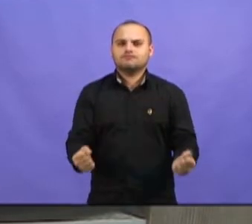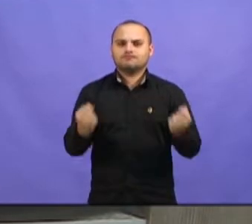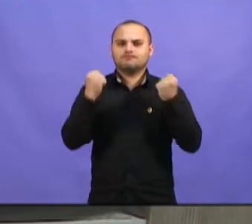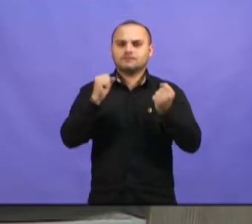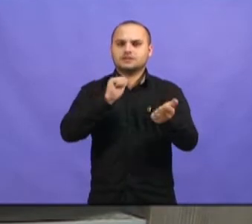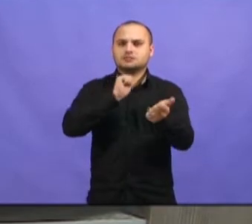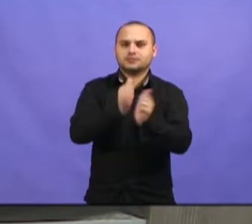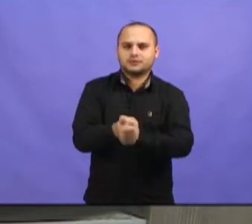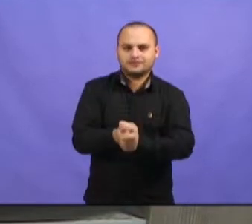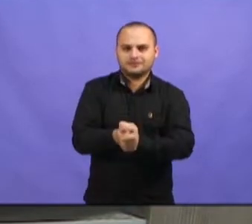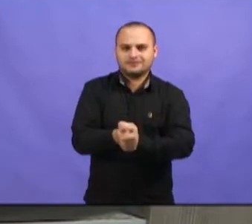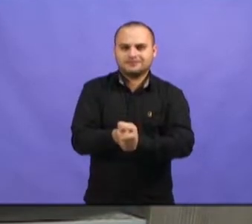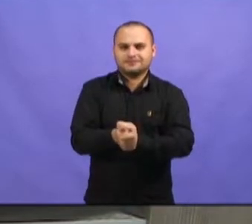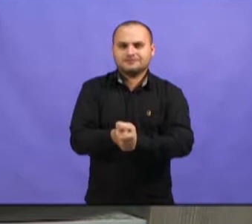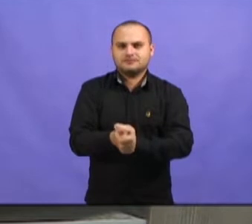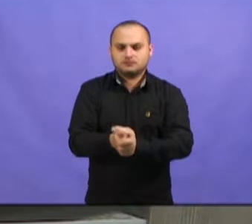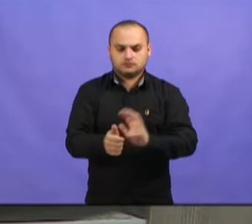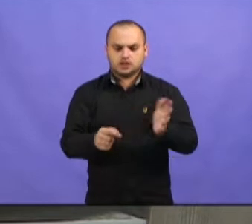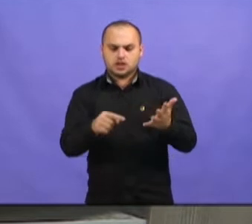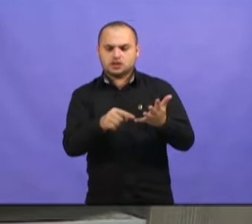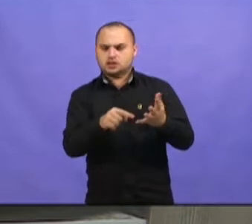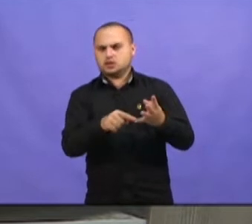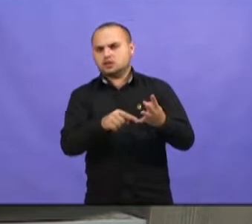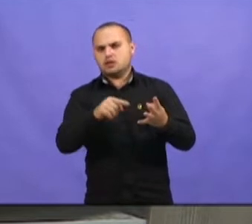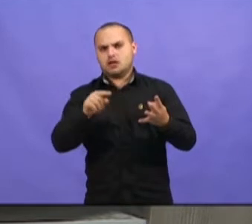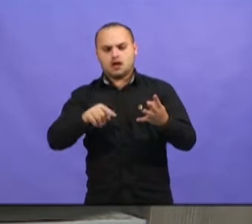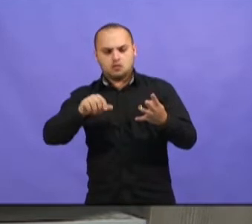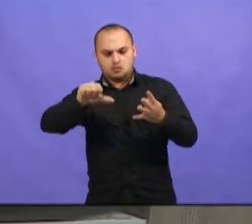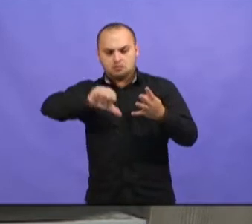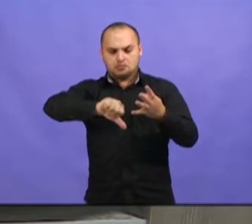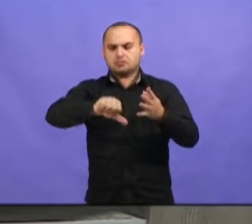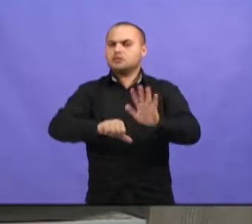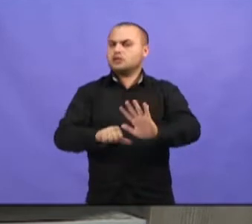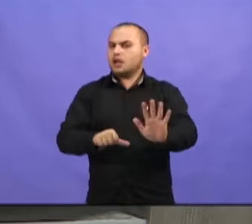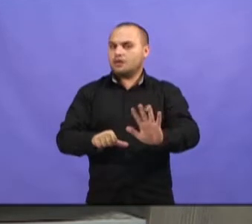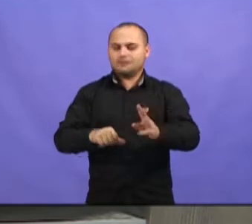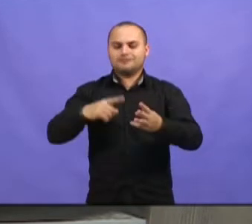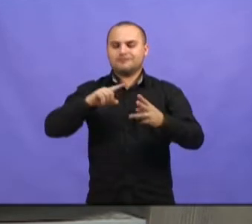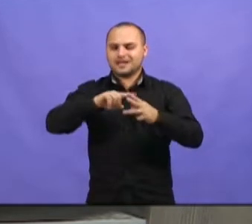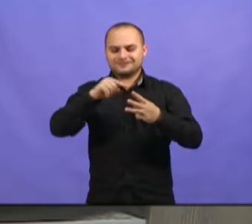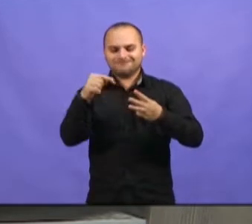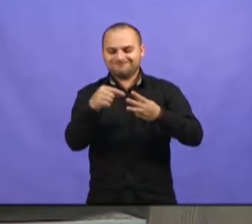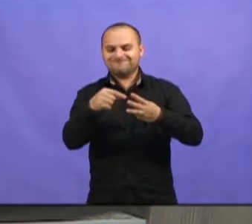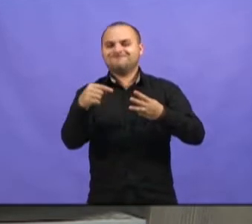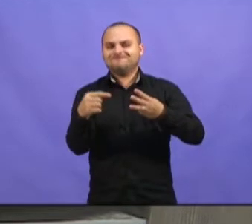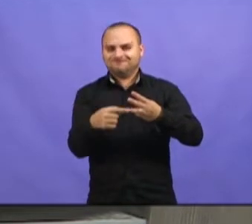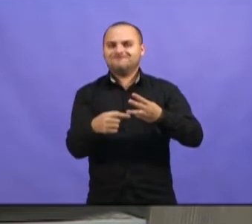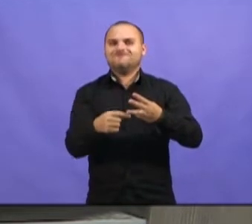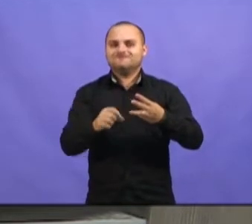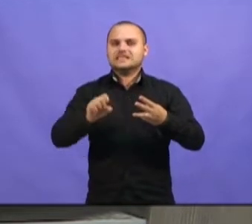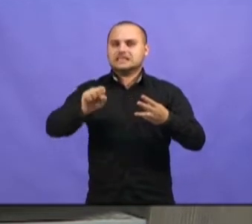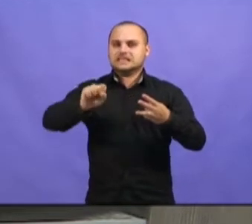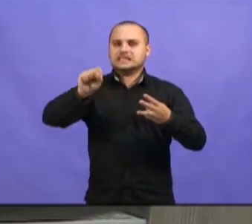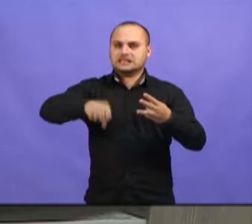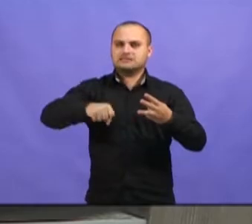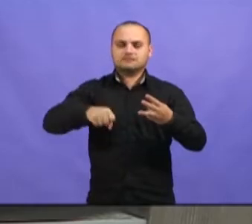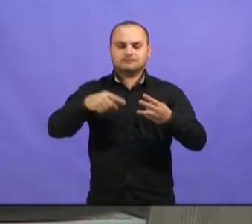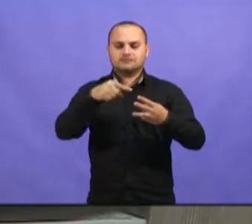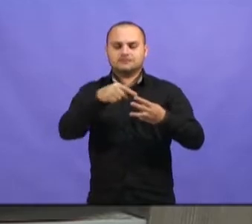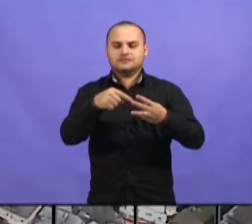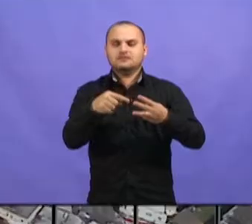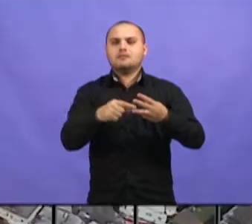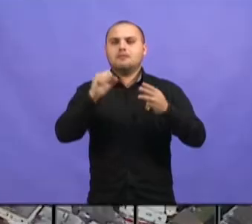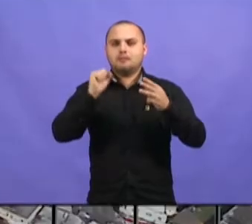um mau hábito, né? Mas tabagismo, o tabagismo, consumo de bebida